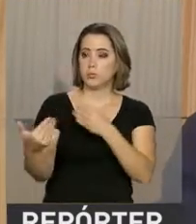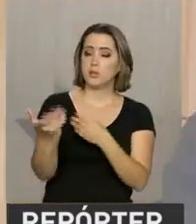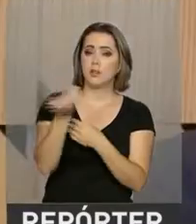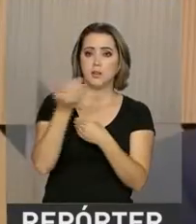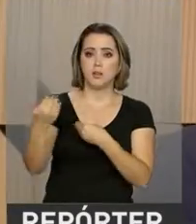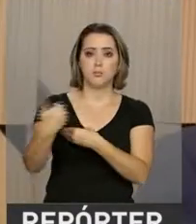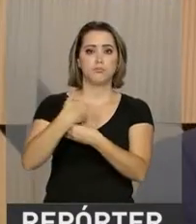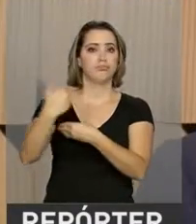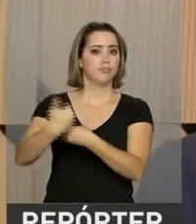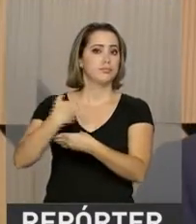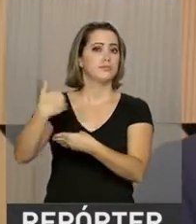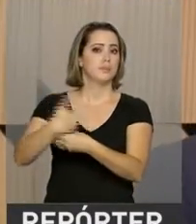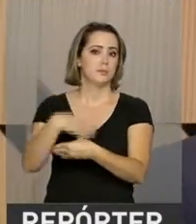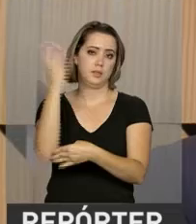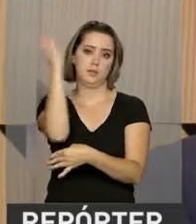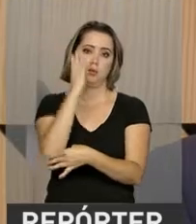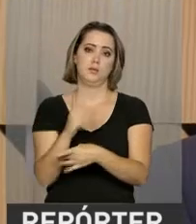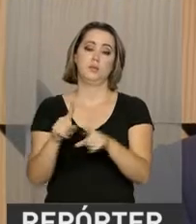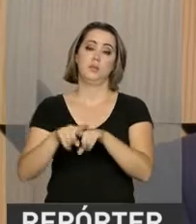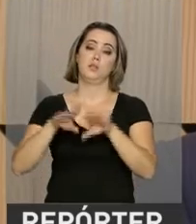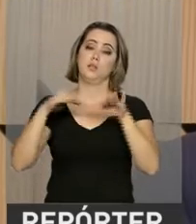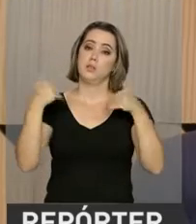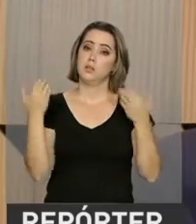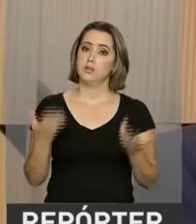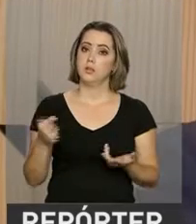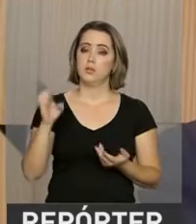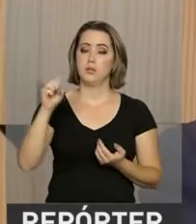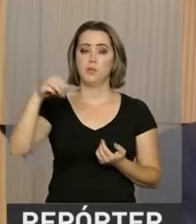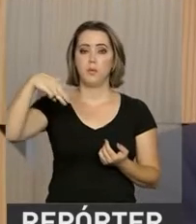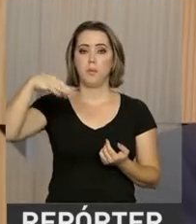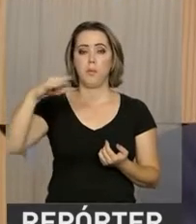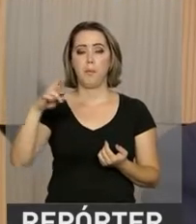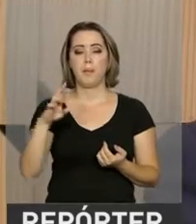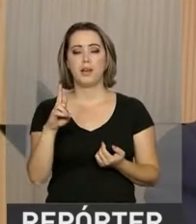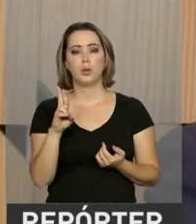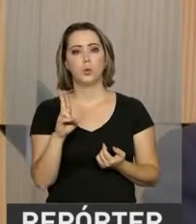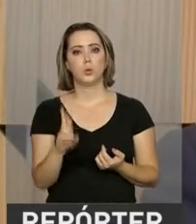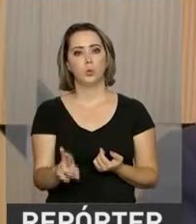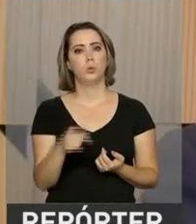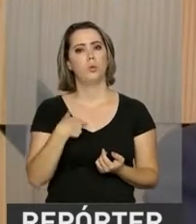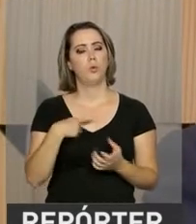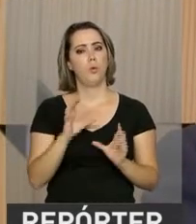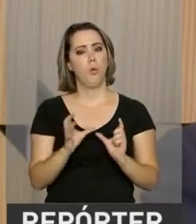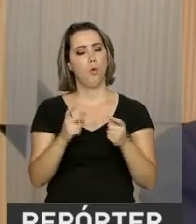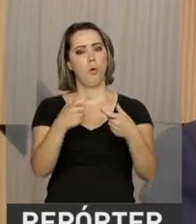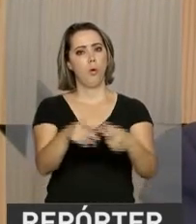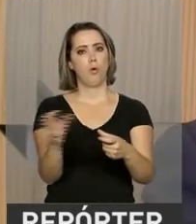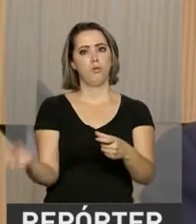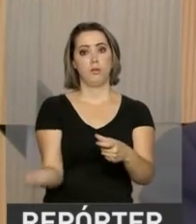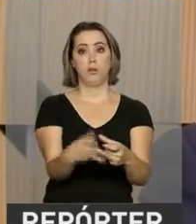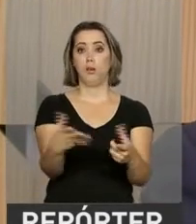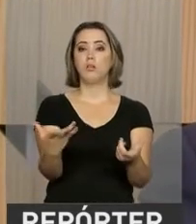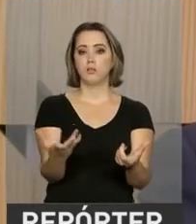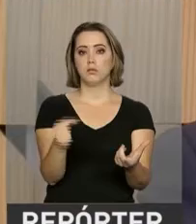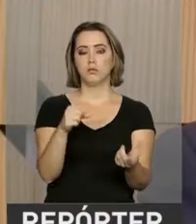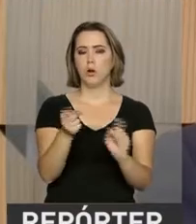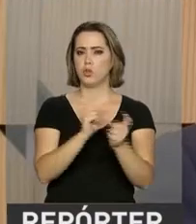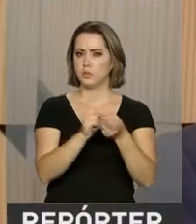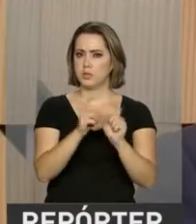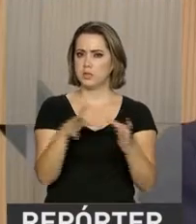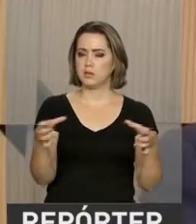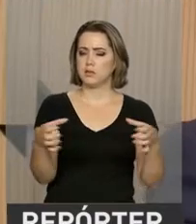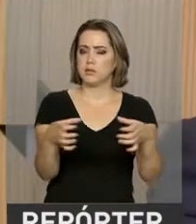proposta monção embratur que completa 50 anos neste ano ela propõe ser uma agência moderna capaz de